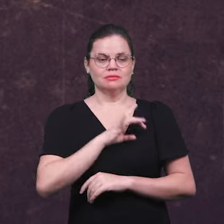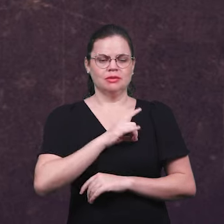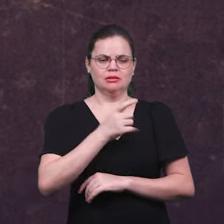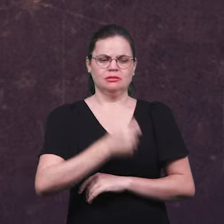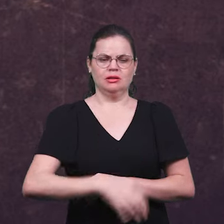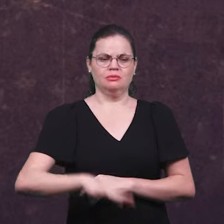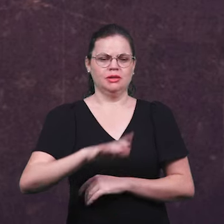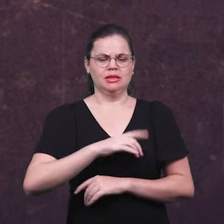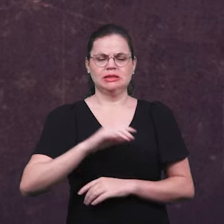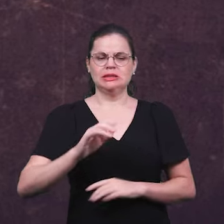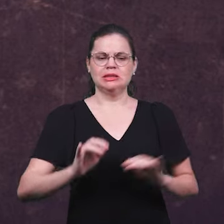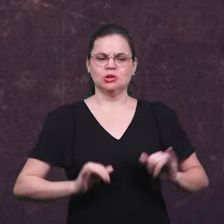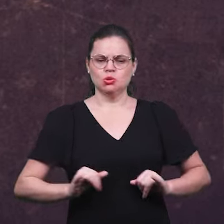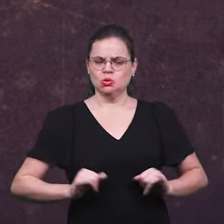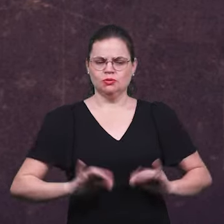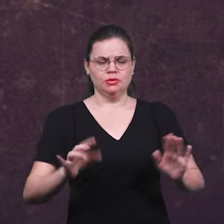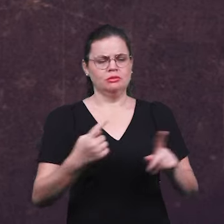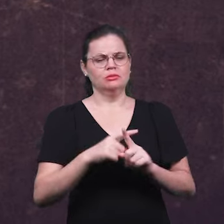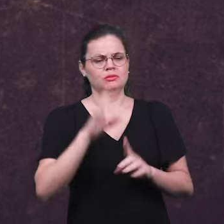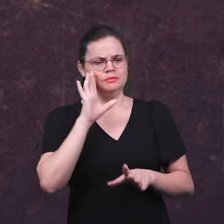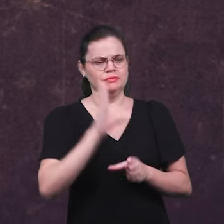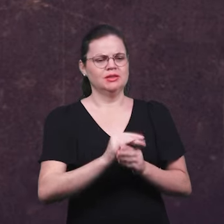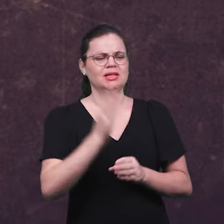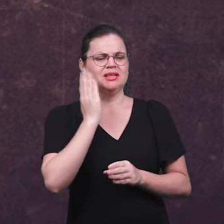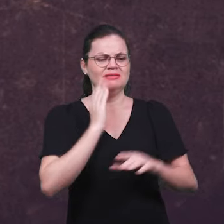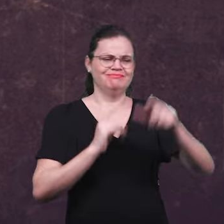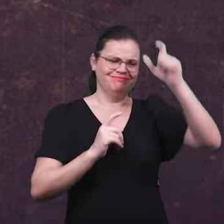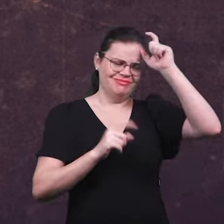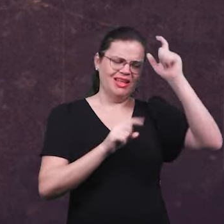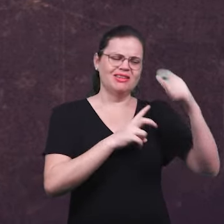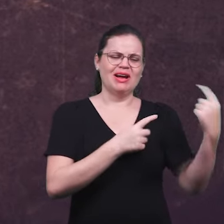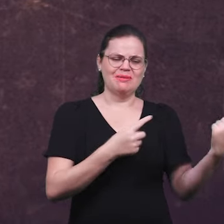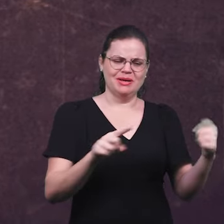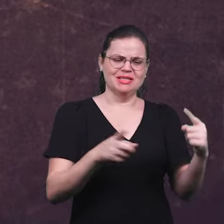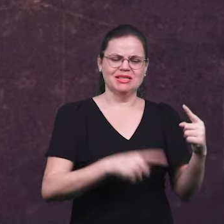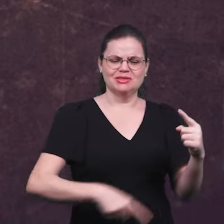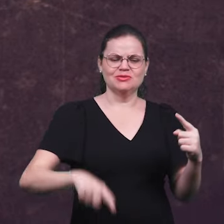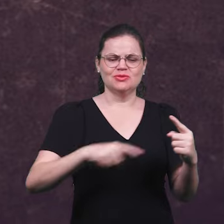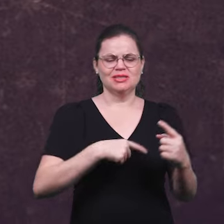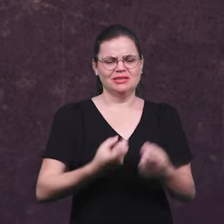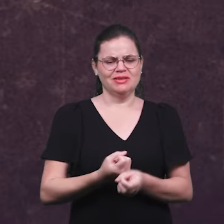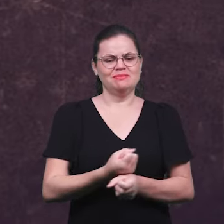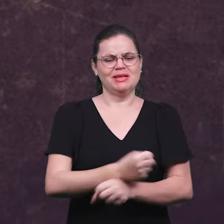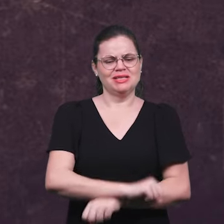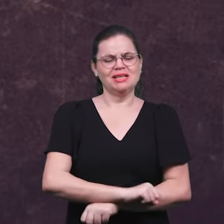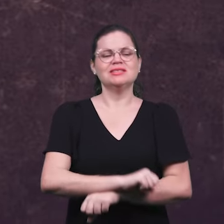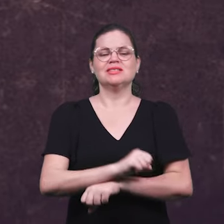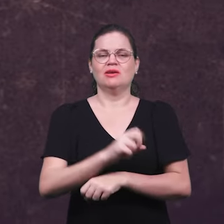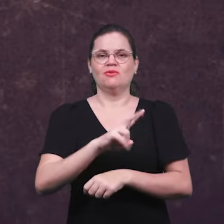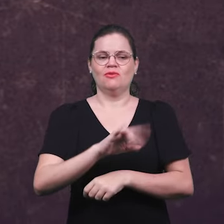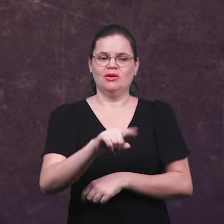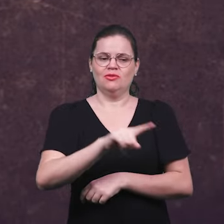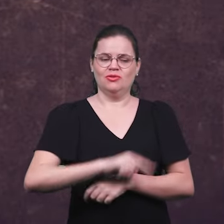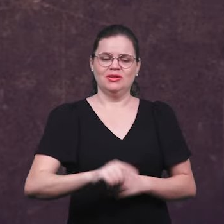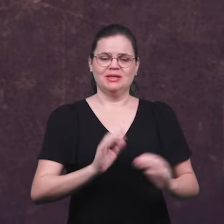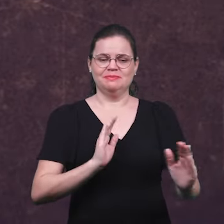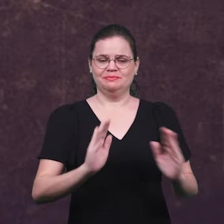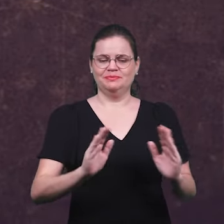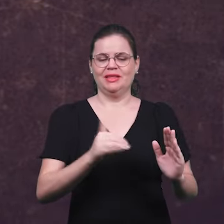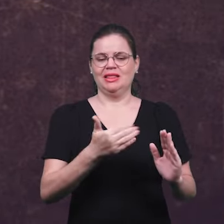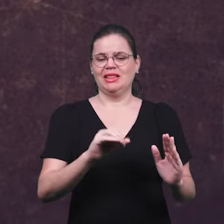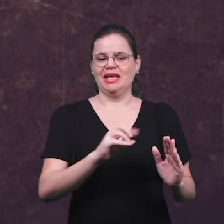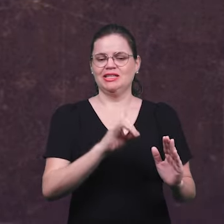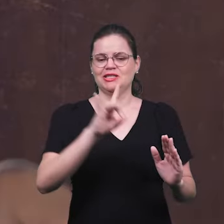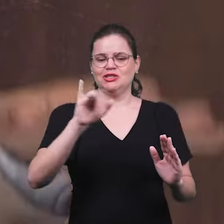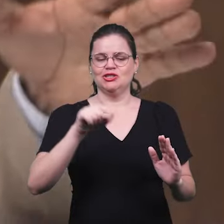lançar em prisão alguns de vós, para ser exposto à prova, tereis tribulação de 10 dias, ser fiel até a morte, dar-te a coroa da